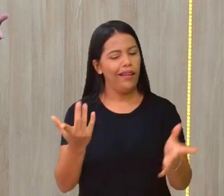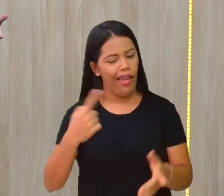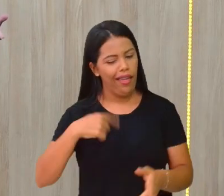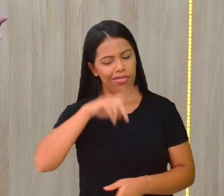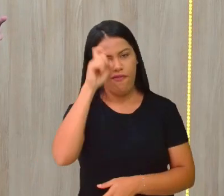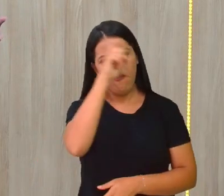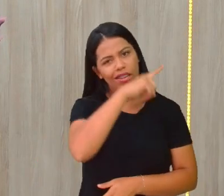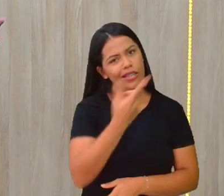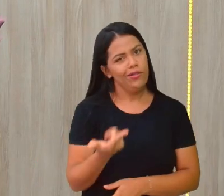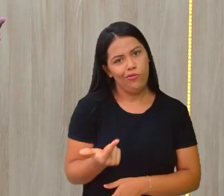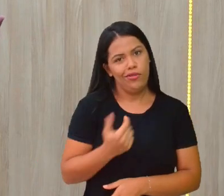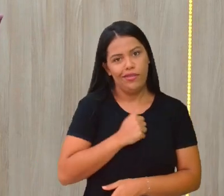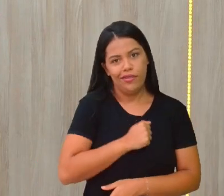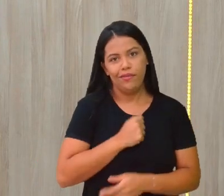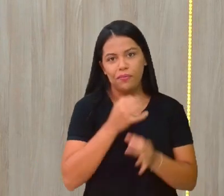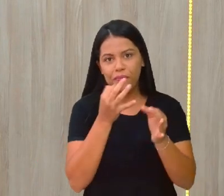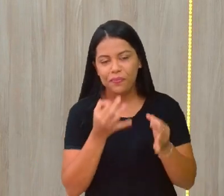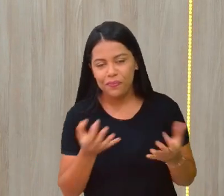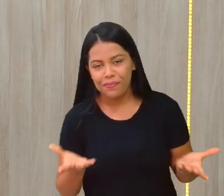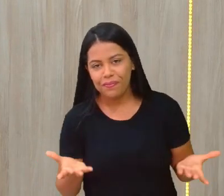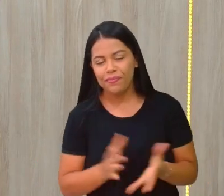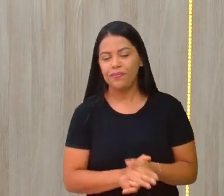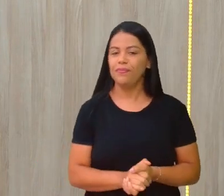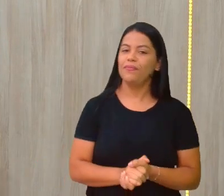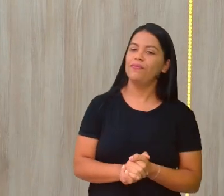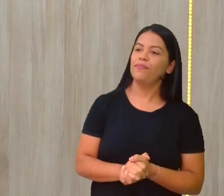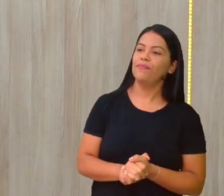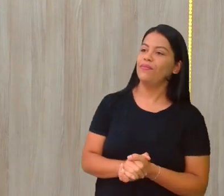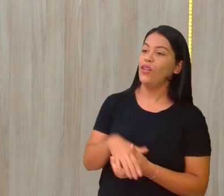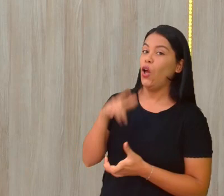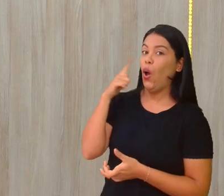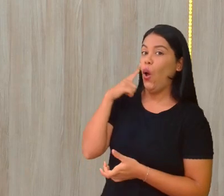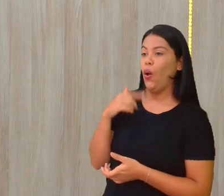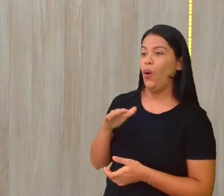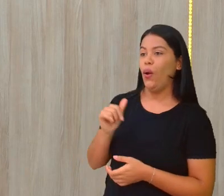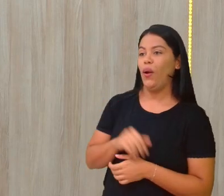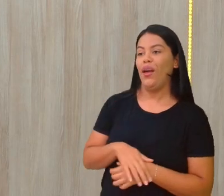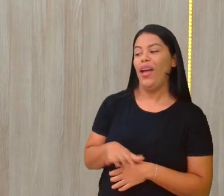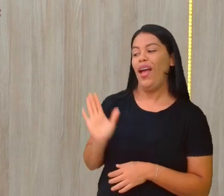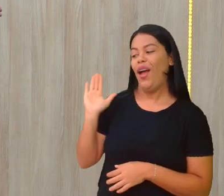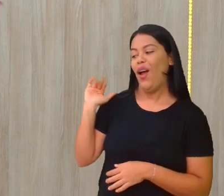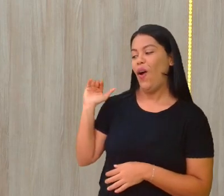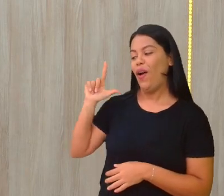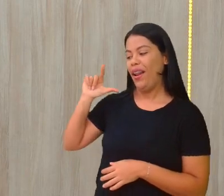não ter saudade, né? Gente, oi,